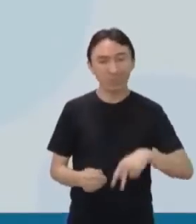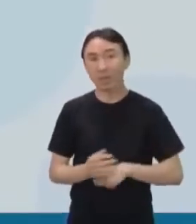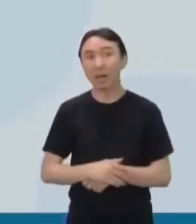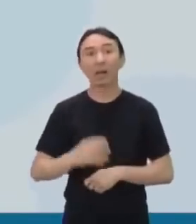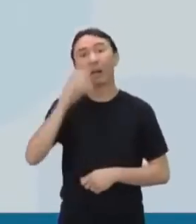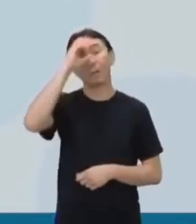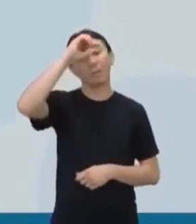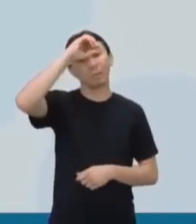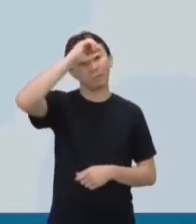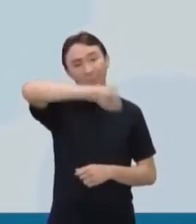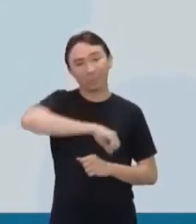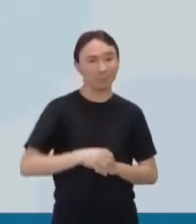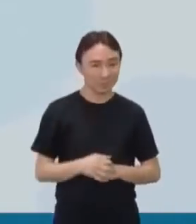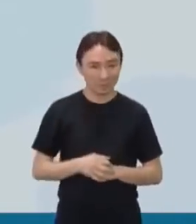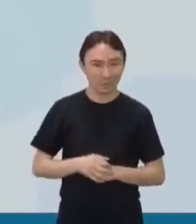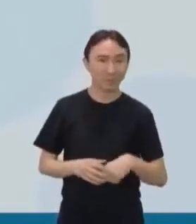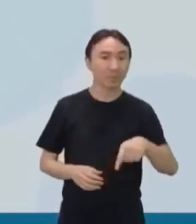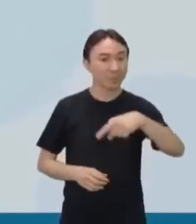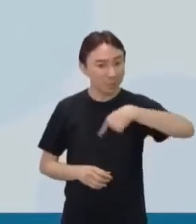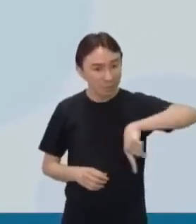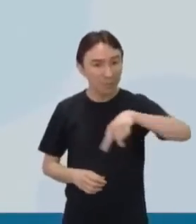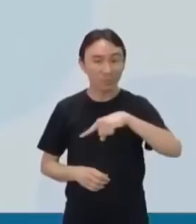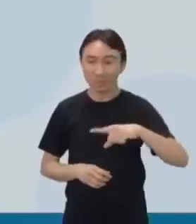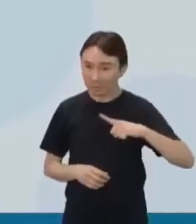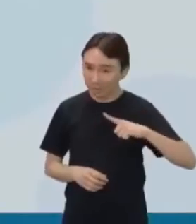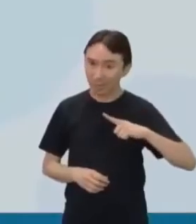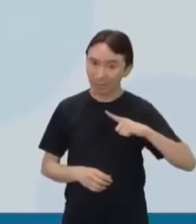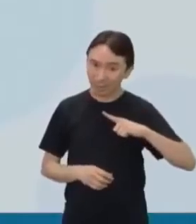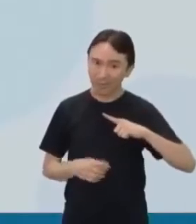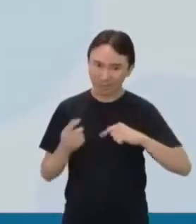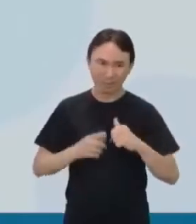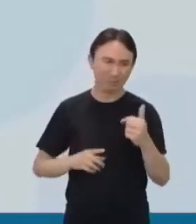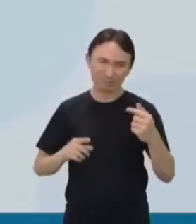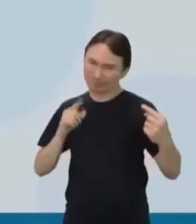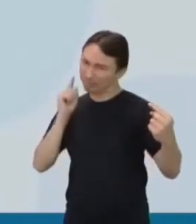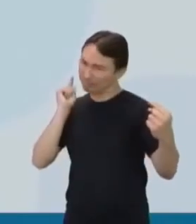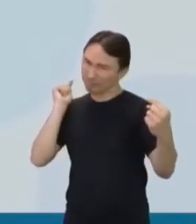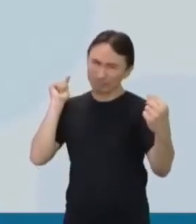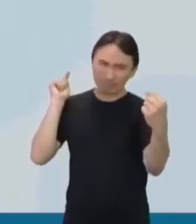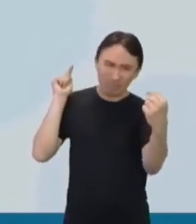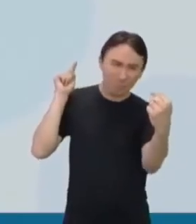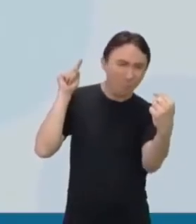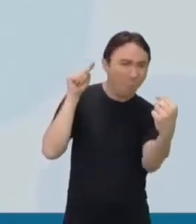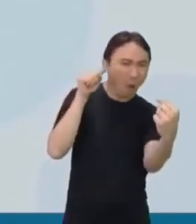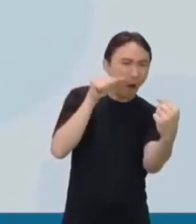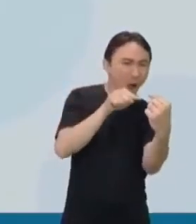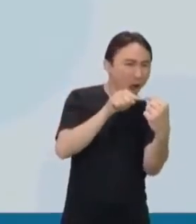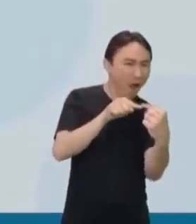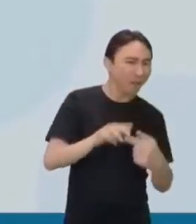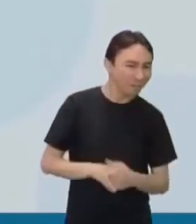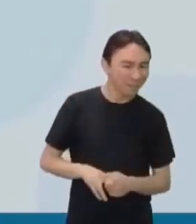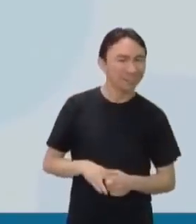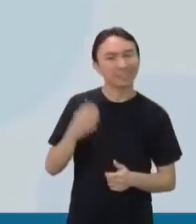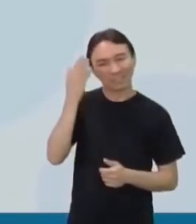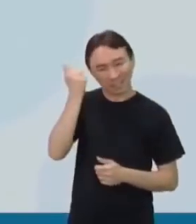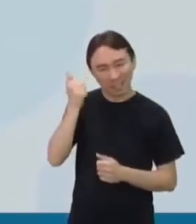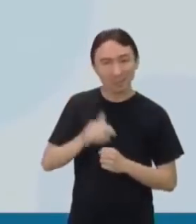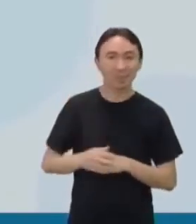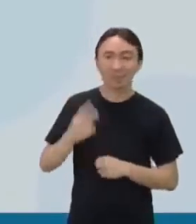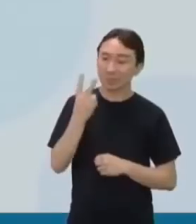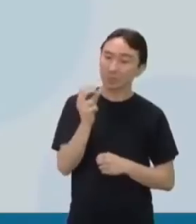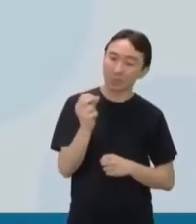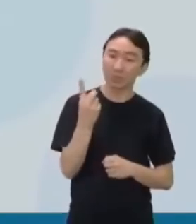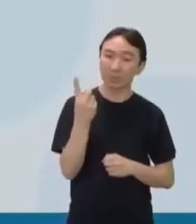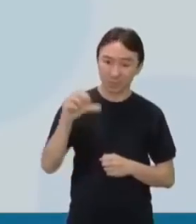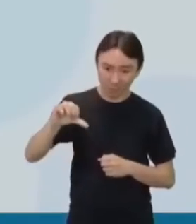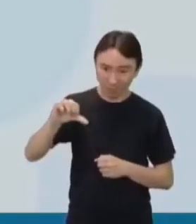E nós temos uma meta, né, pessoal? A gente sabe que o último SAEB foi realizado em 2019 e agora em